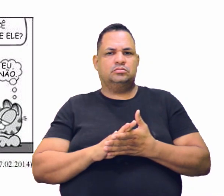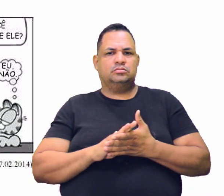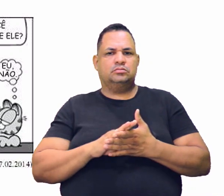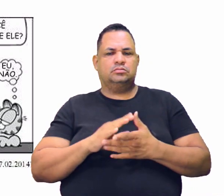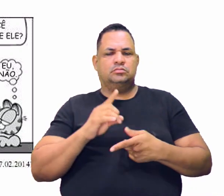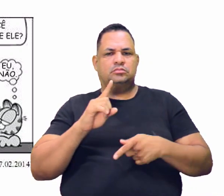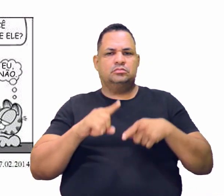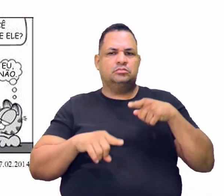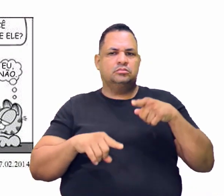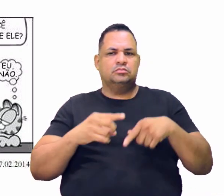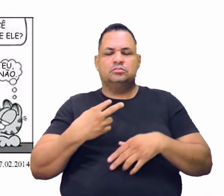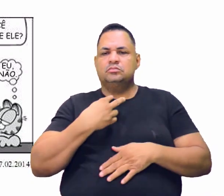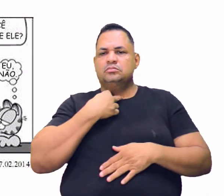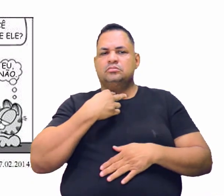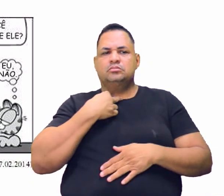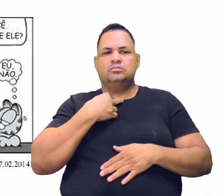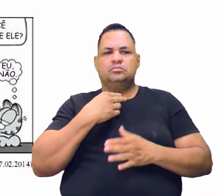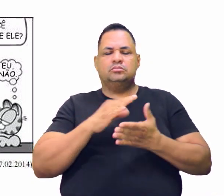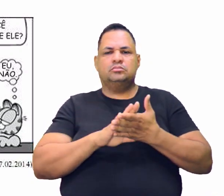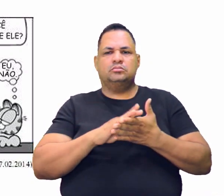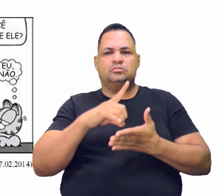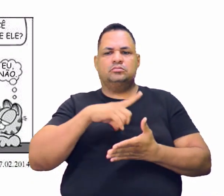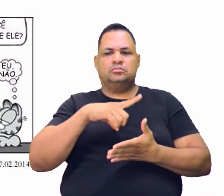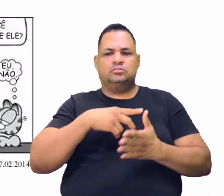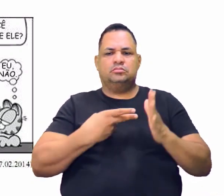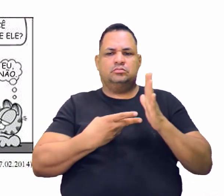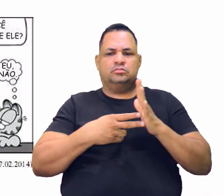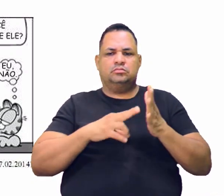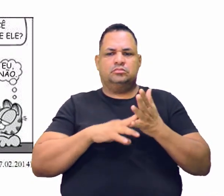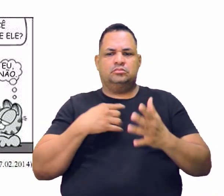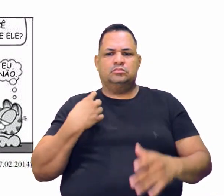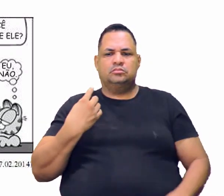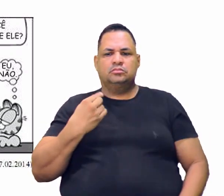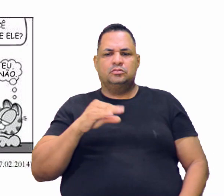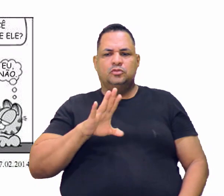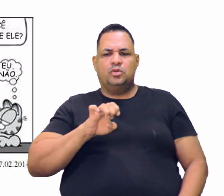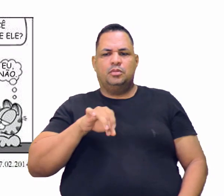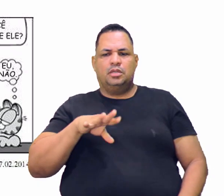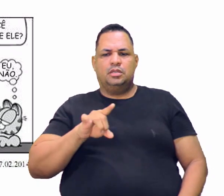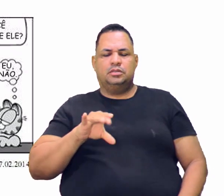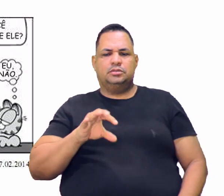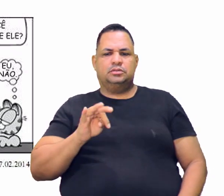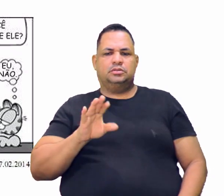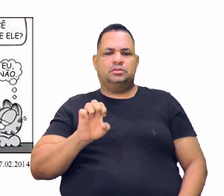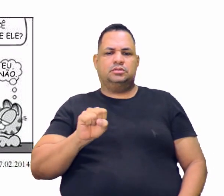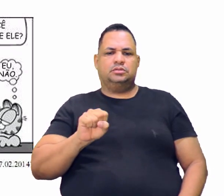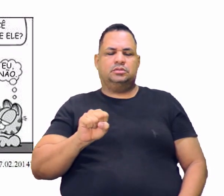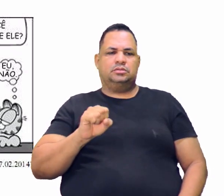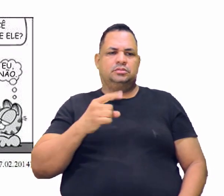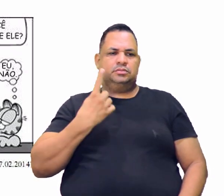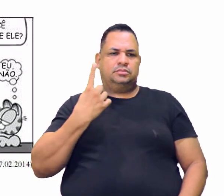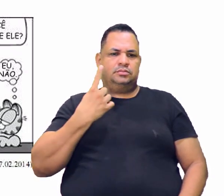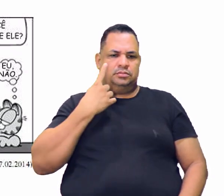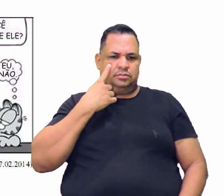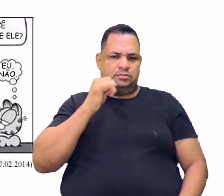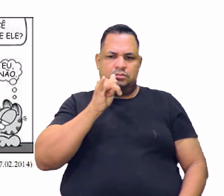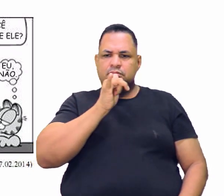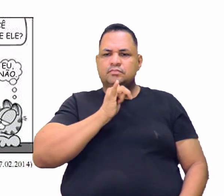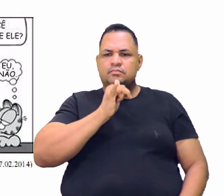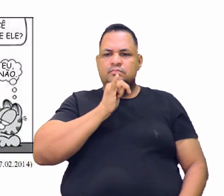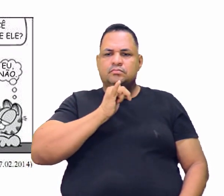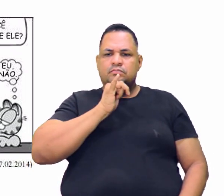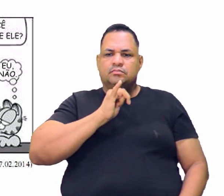invariável quando estiver significando o quê? Somente. Vamos lá aqui pelo exemplo.